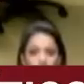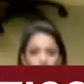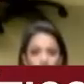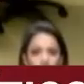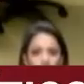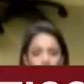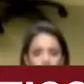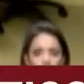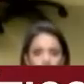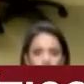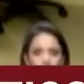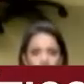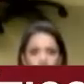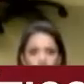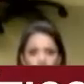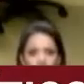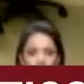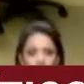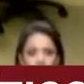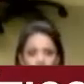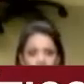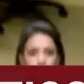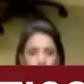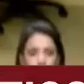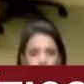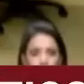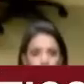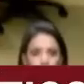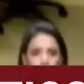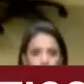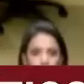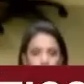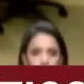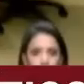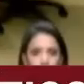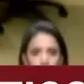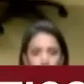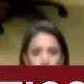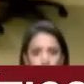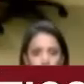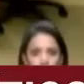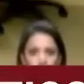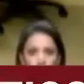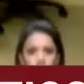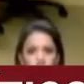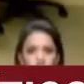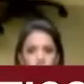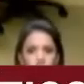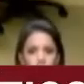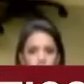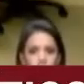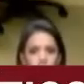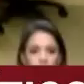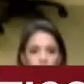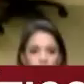risco permanecerá entre nós mesmo que o atual chefe do executivo perca eleição por fim dos eram Ainda que os integrantes do STF tem agido